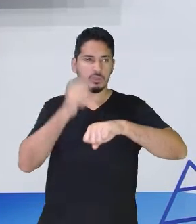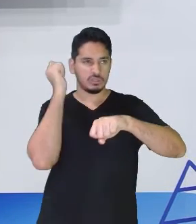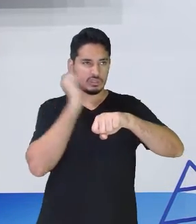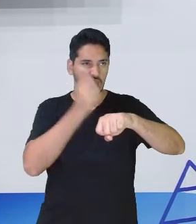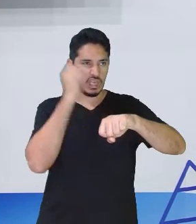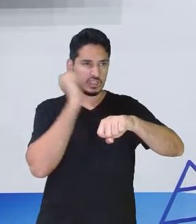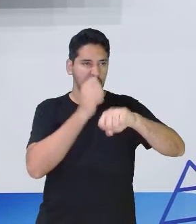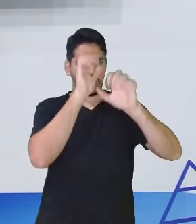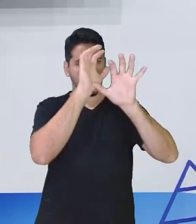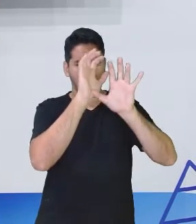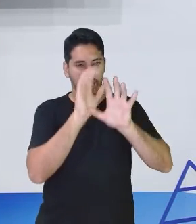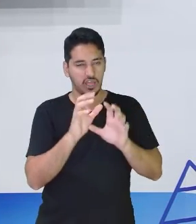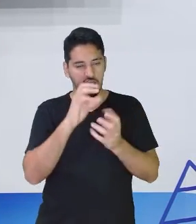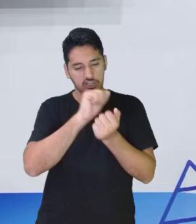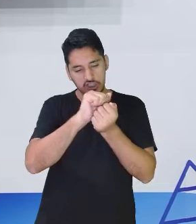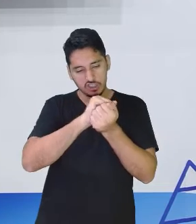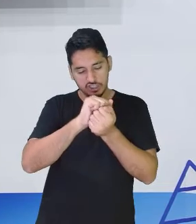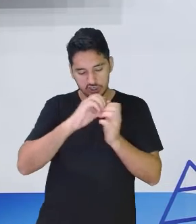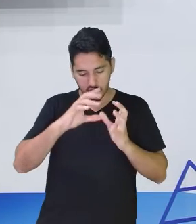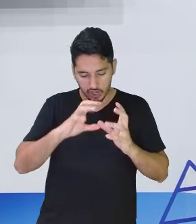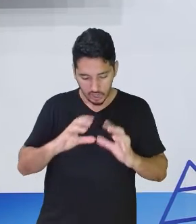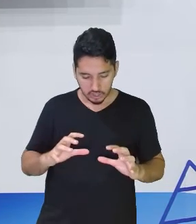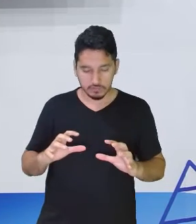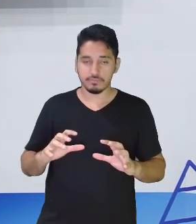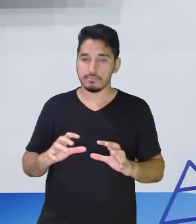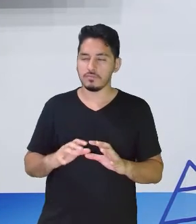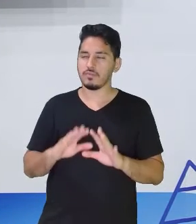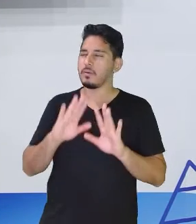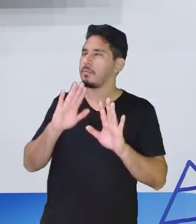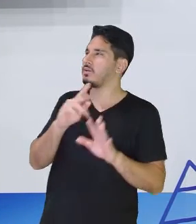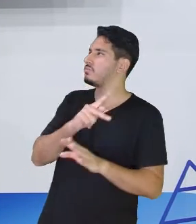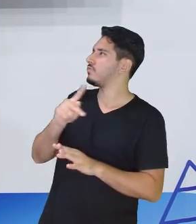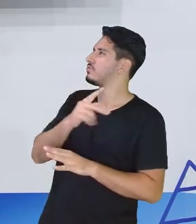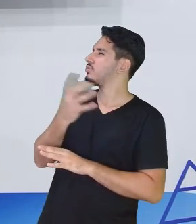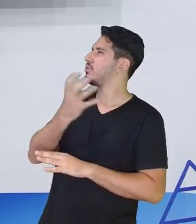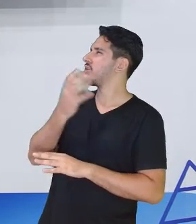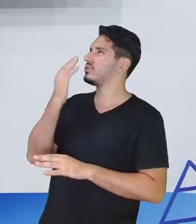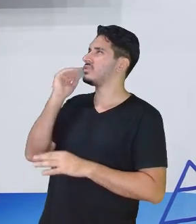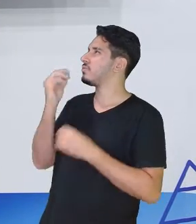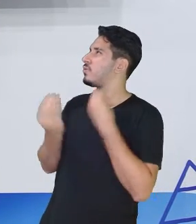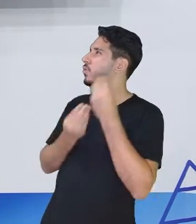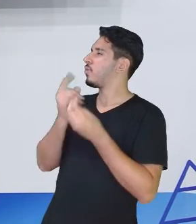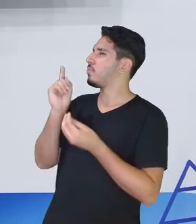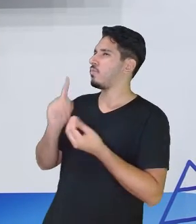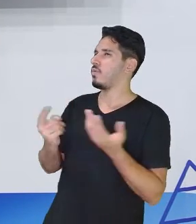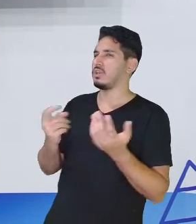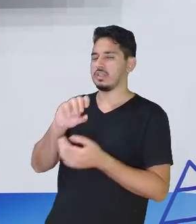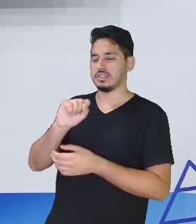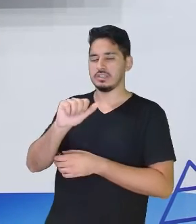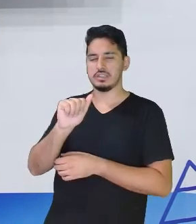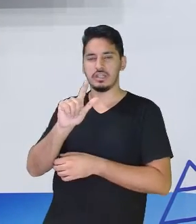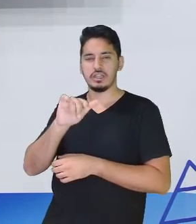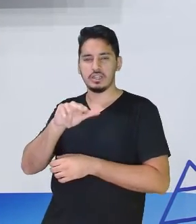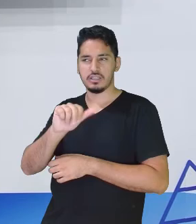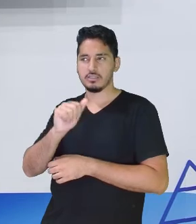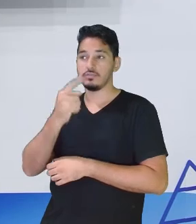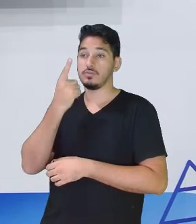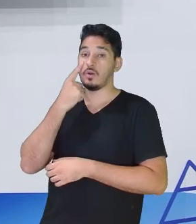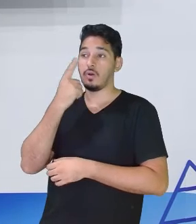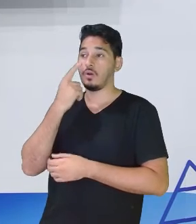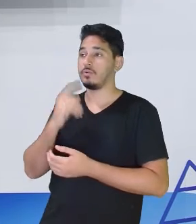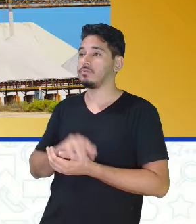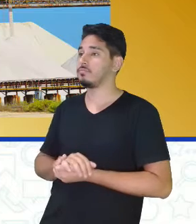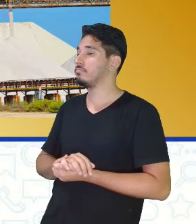solo. Então, essa seria a explicação. Mas, professor, eu queria ver como era isso nas salinas. Observa aqui